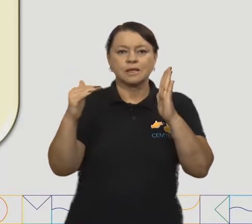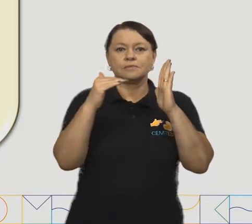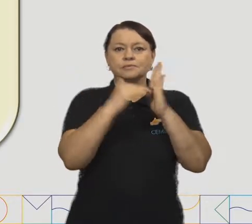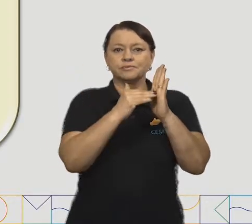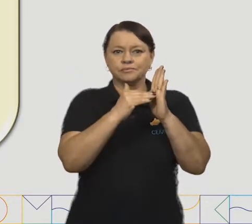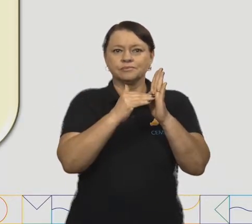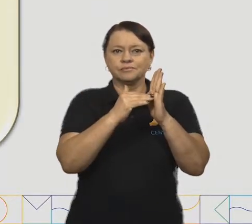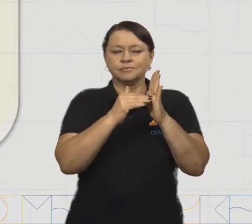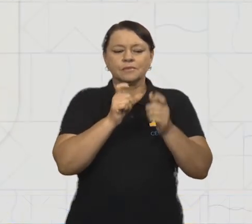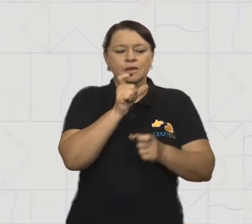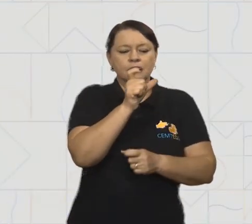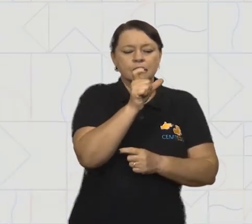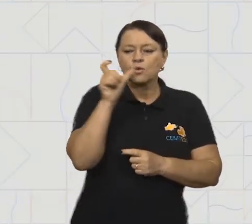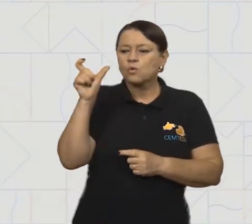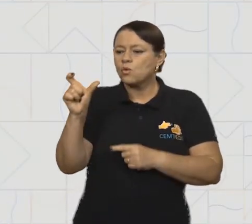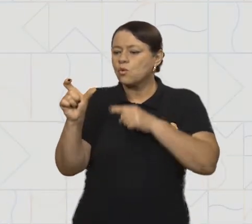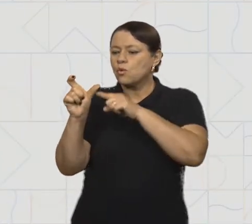azeitona,